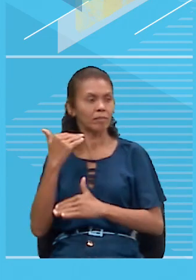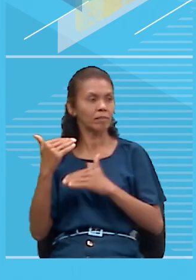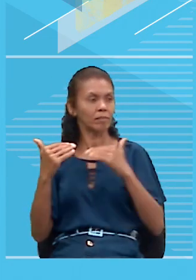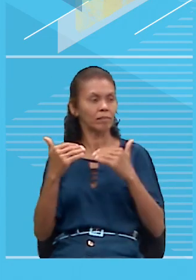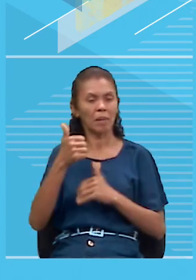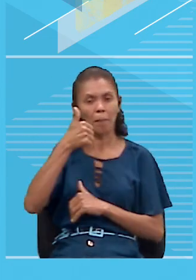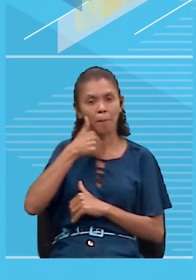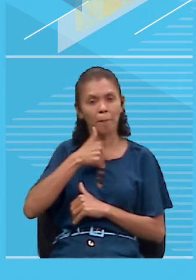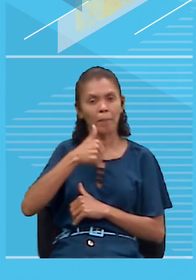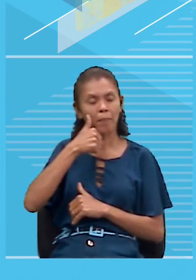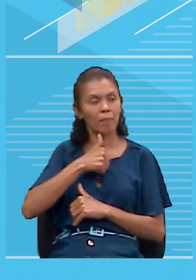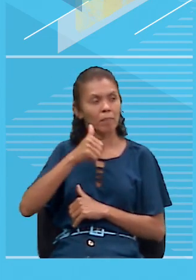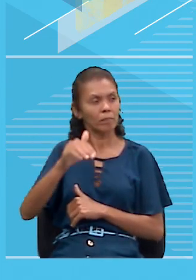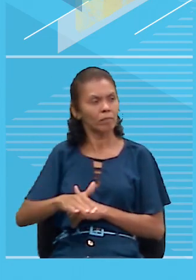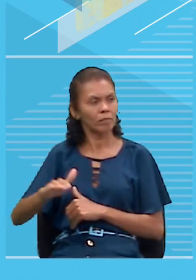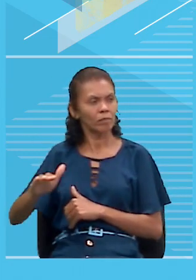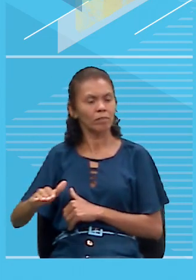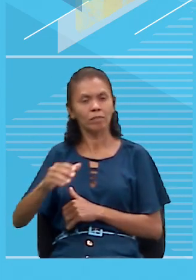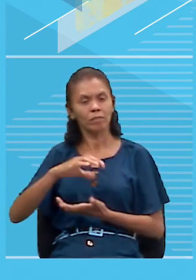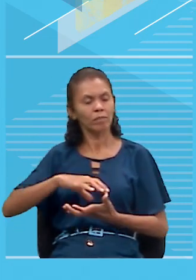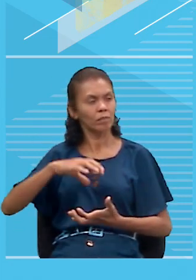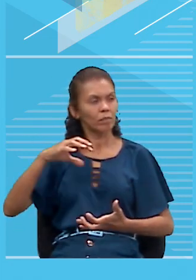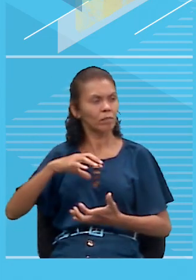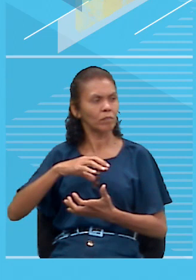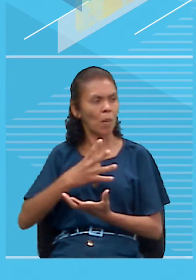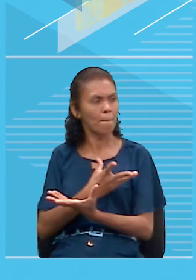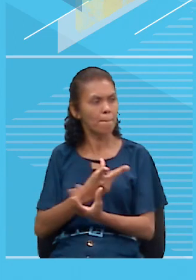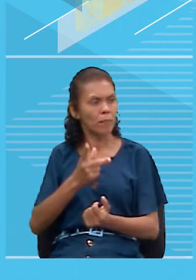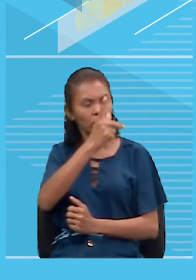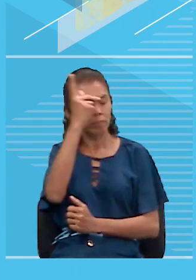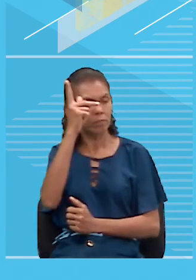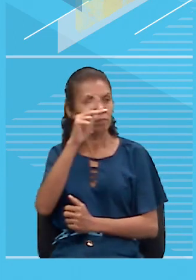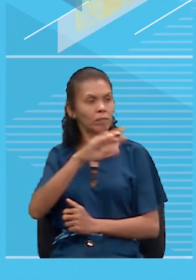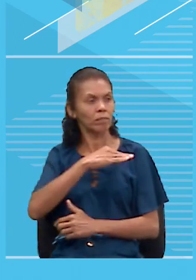crianças idosos Vixe pai professor